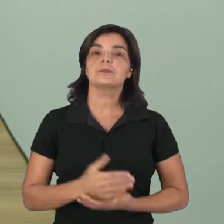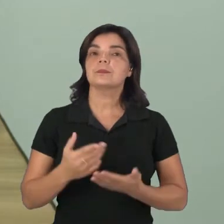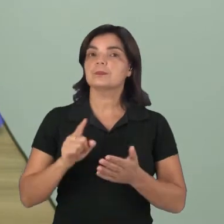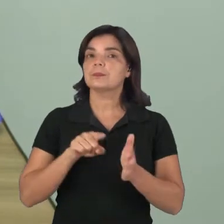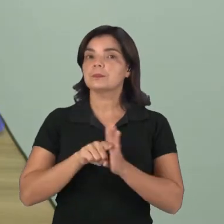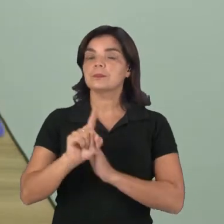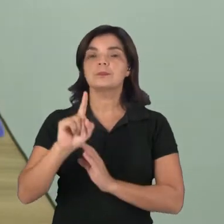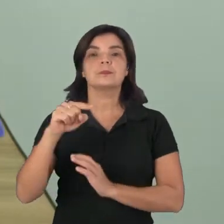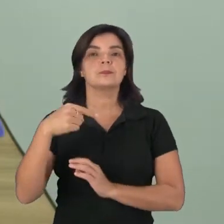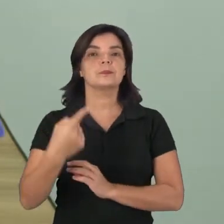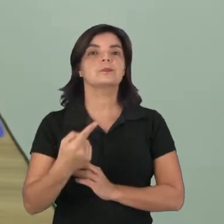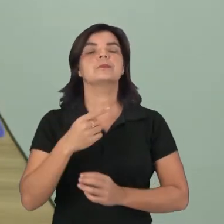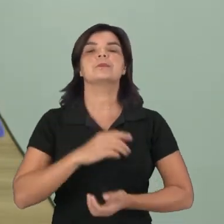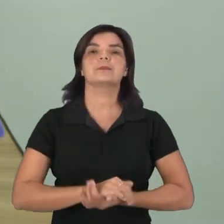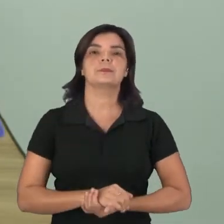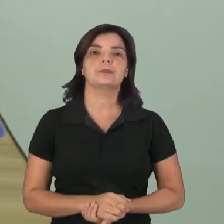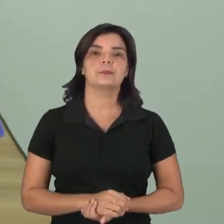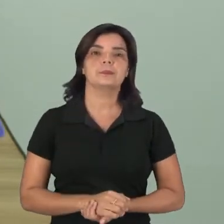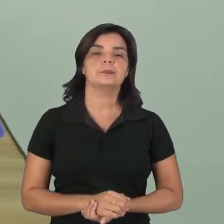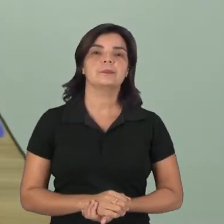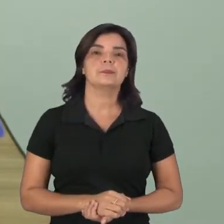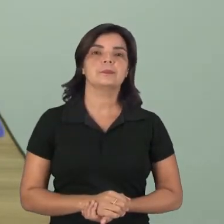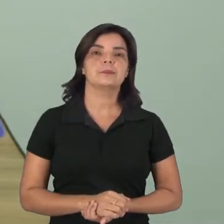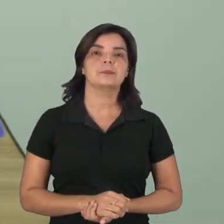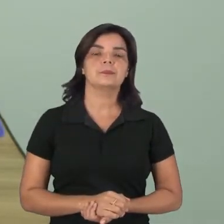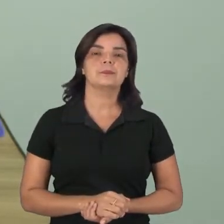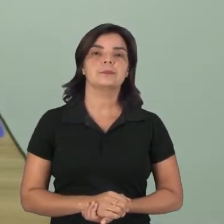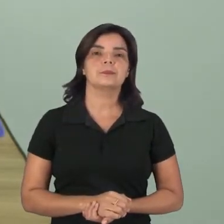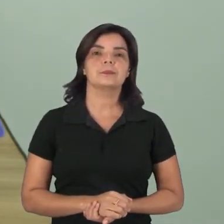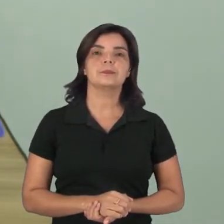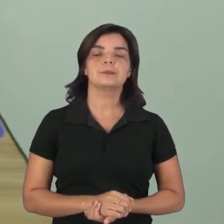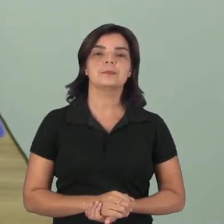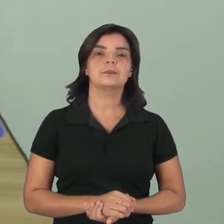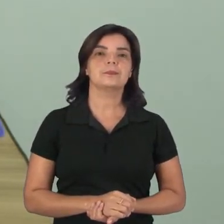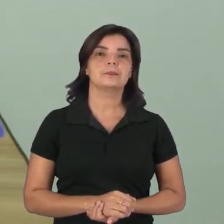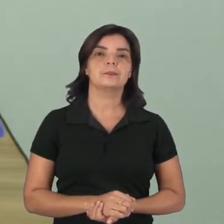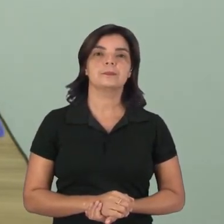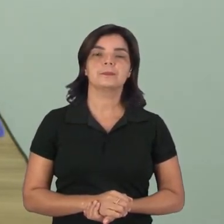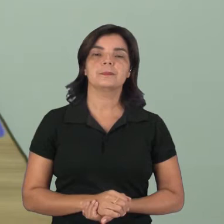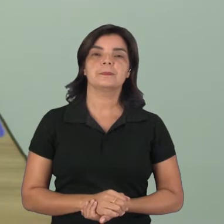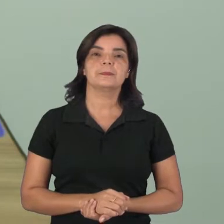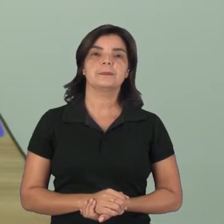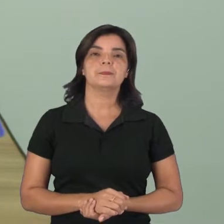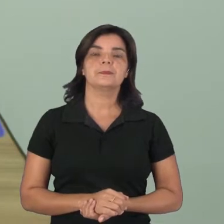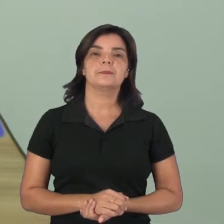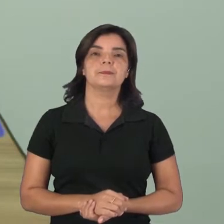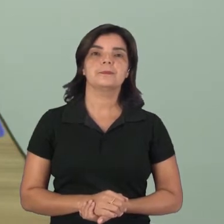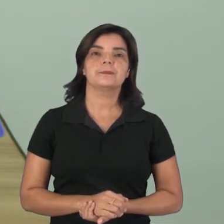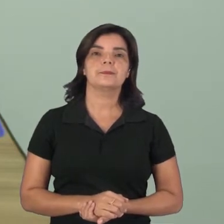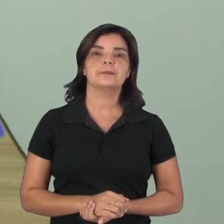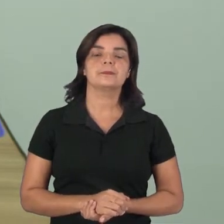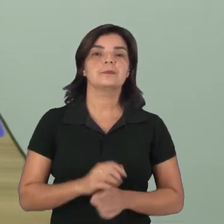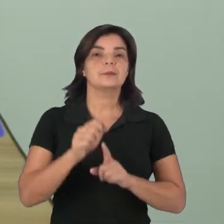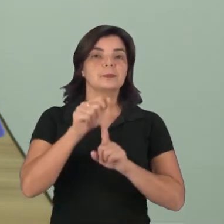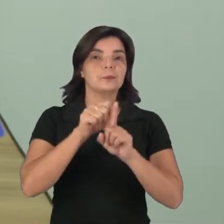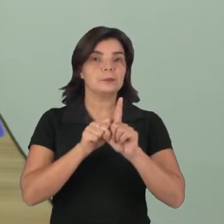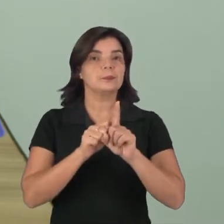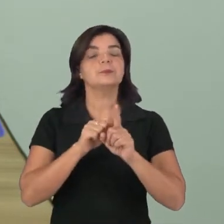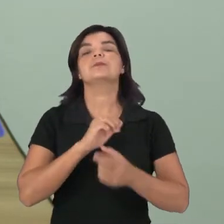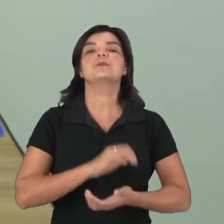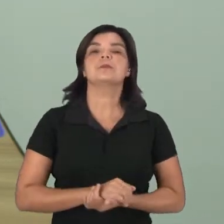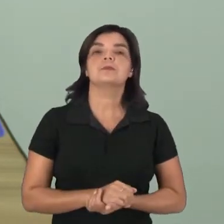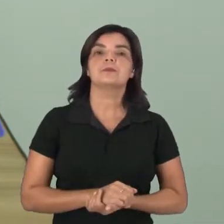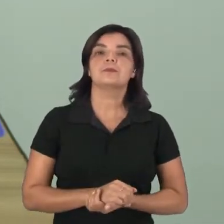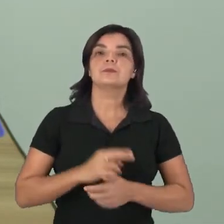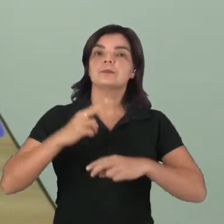agora vamos parar mais um um desafio aqui que nós temos o mês